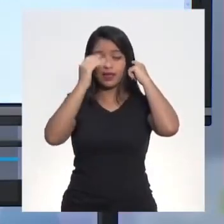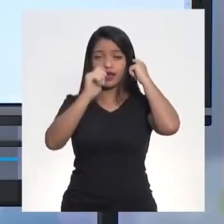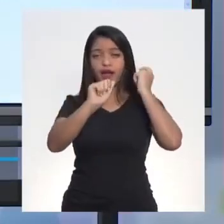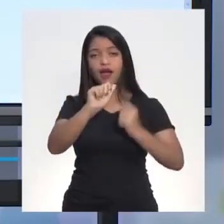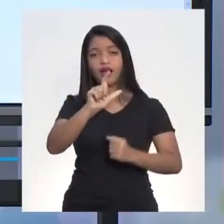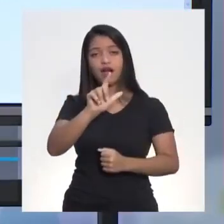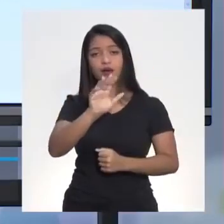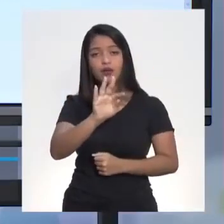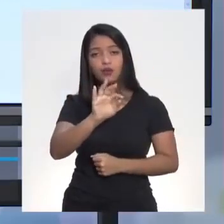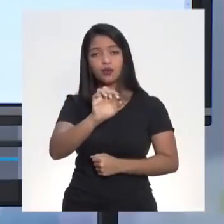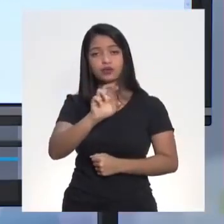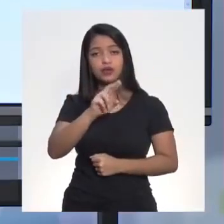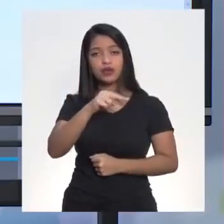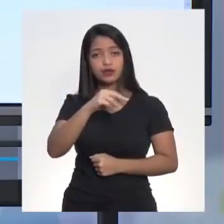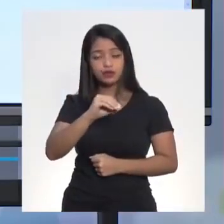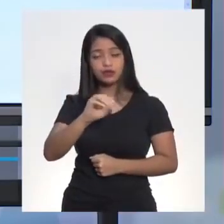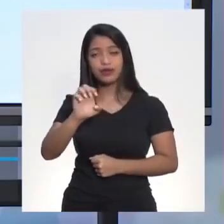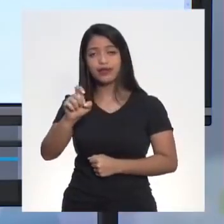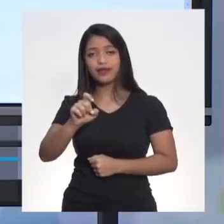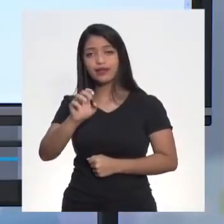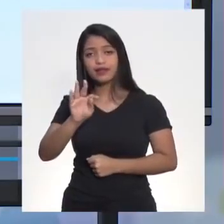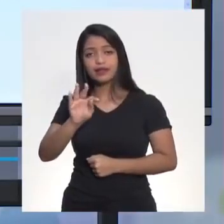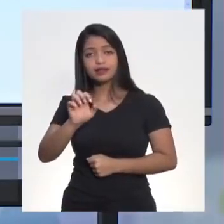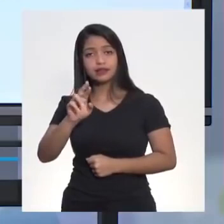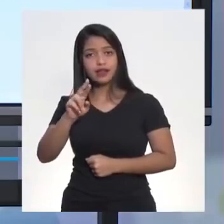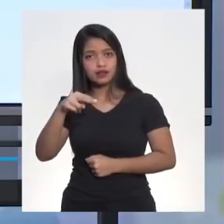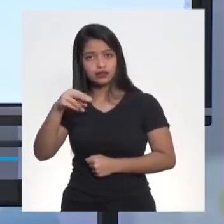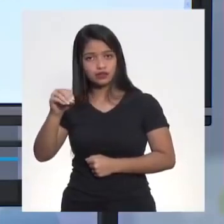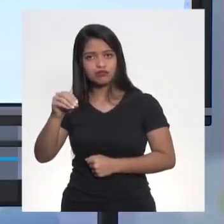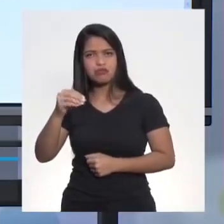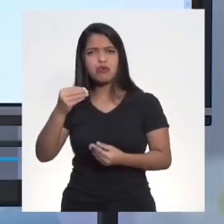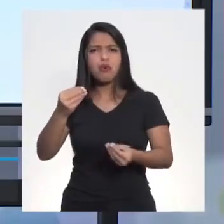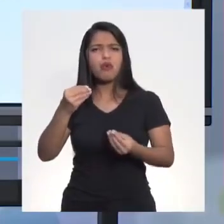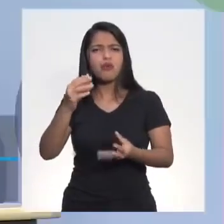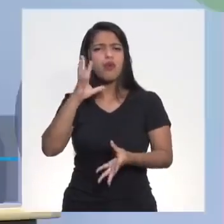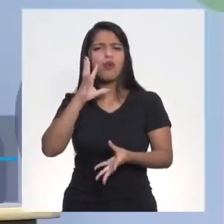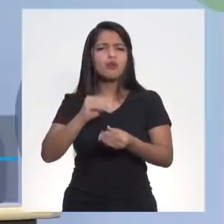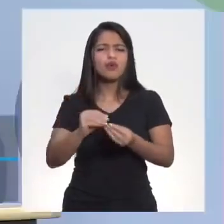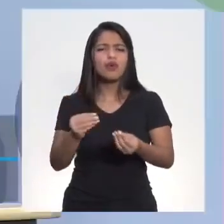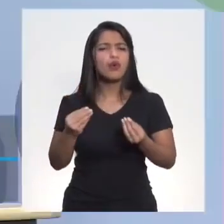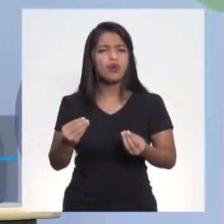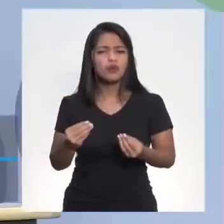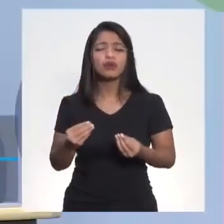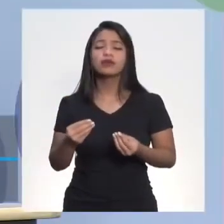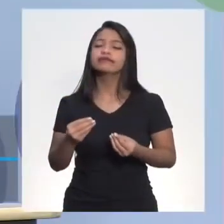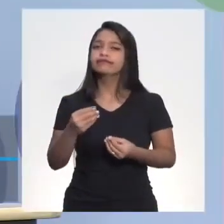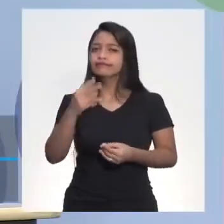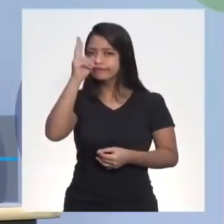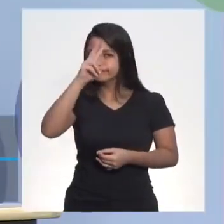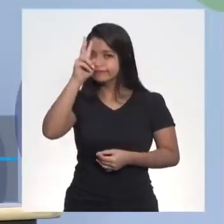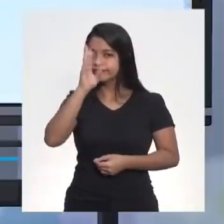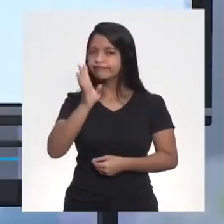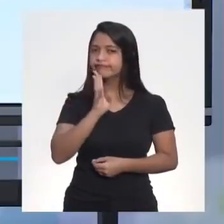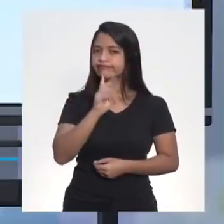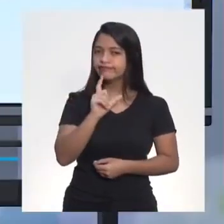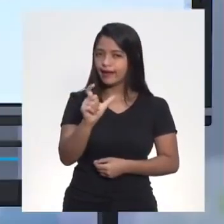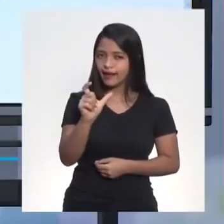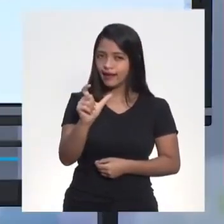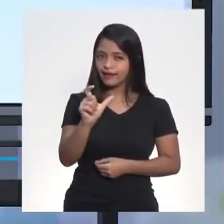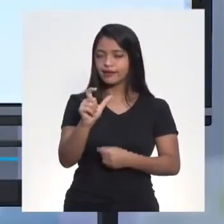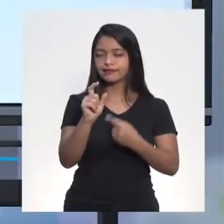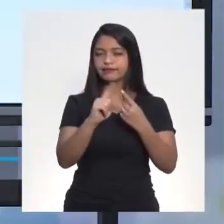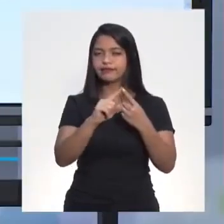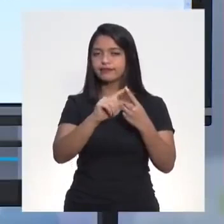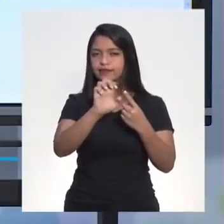externo, eu tenho que entender primeiro o que que é externo, o que que é interno, né, Ale? Exatamente, essa relação entre interno e externo. Beleza. Para eu entender